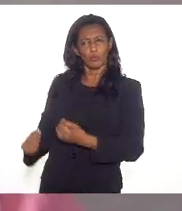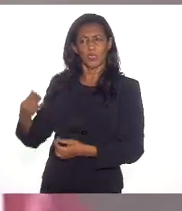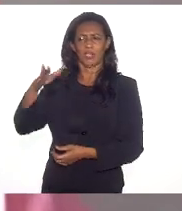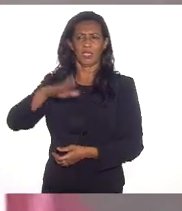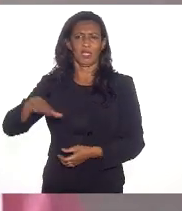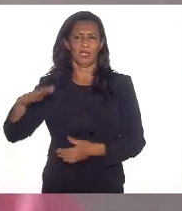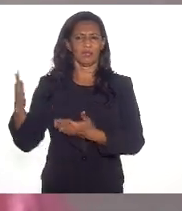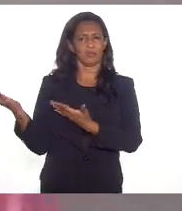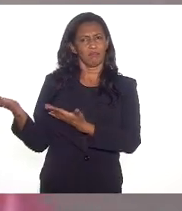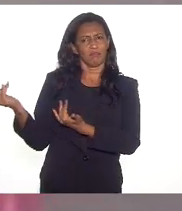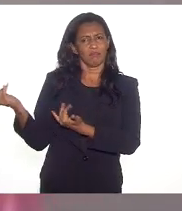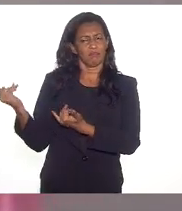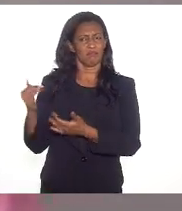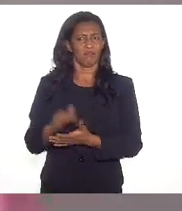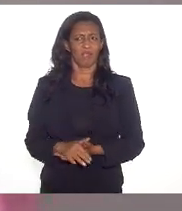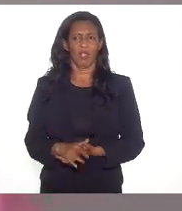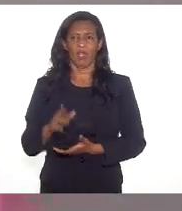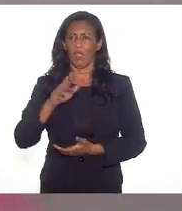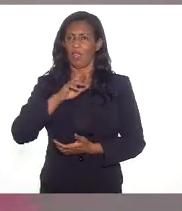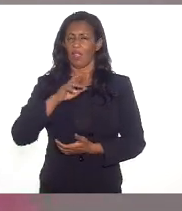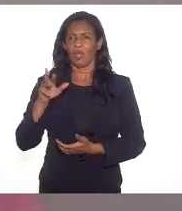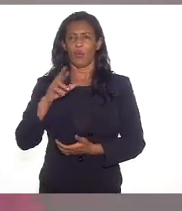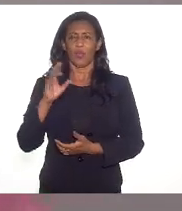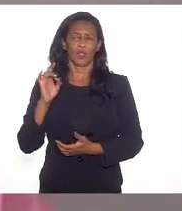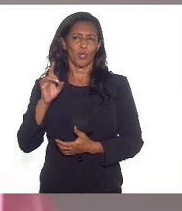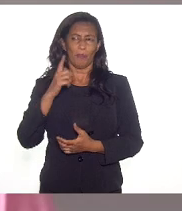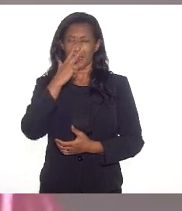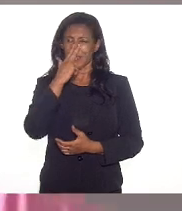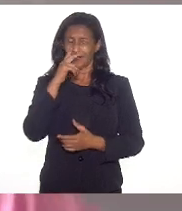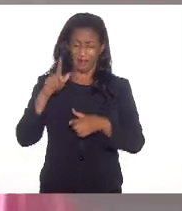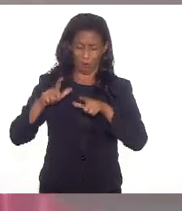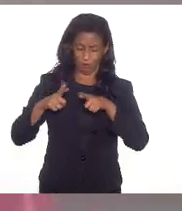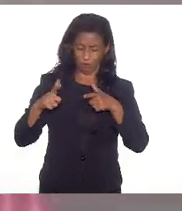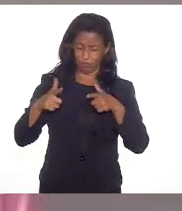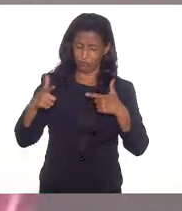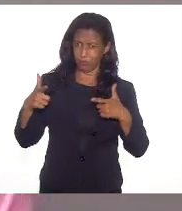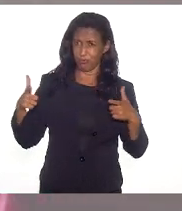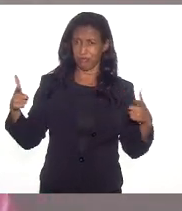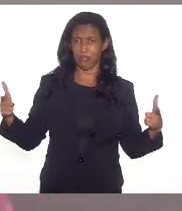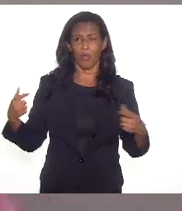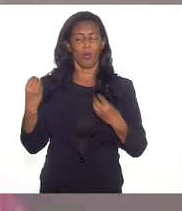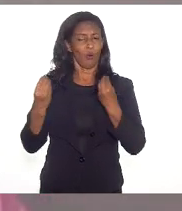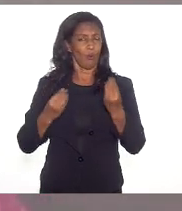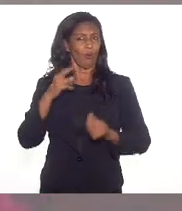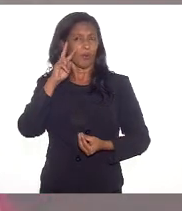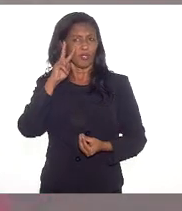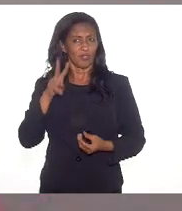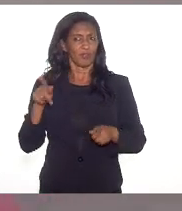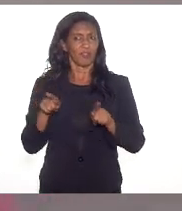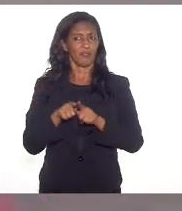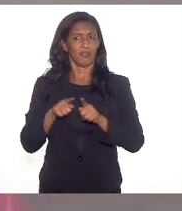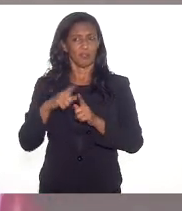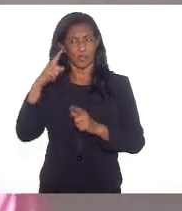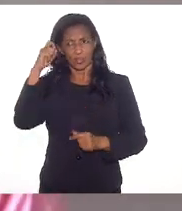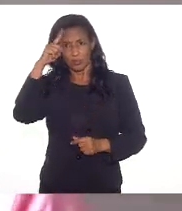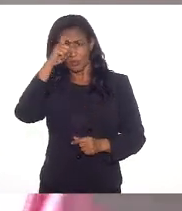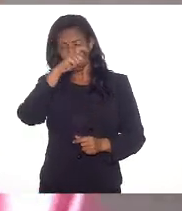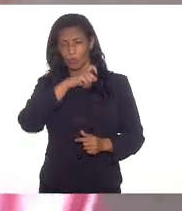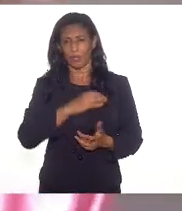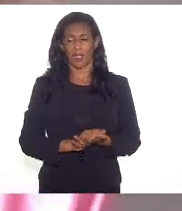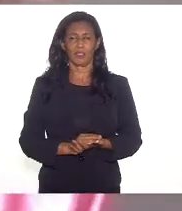e adolescentes, ele não só tem encontrado um crescimento, como a gente vê também a dificuldade de lidar com